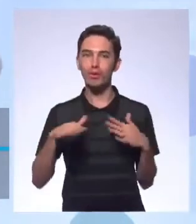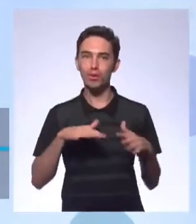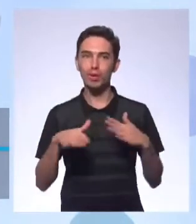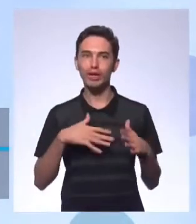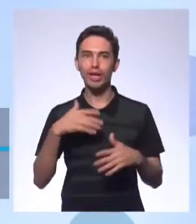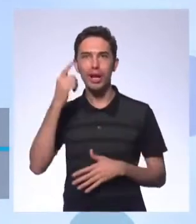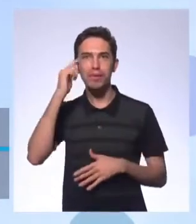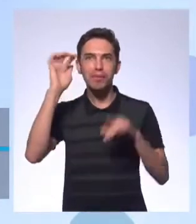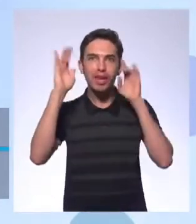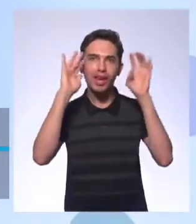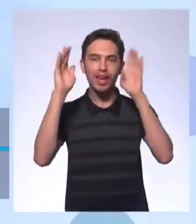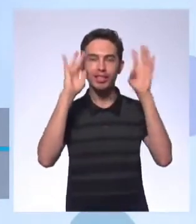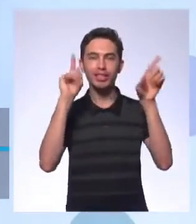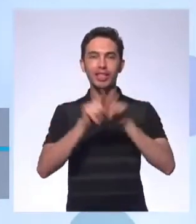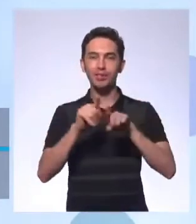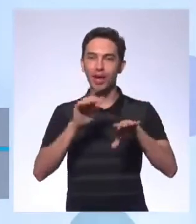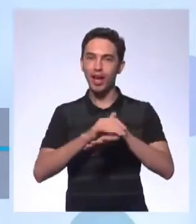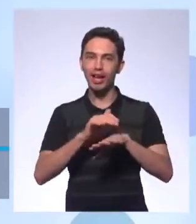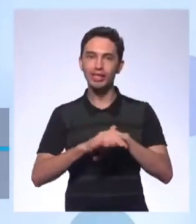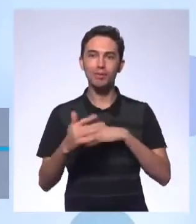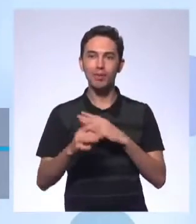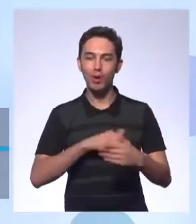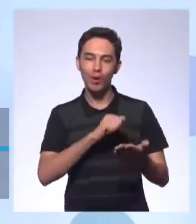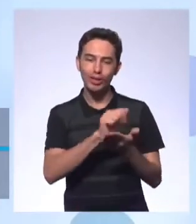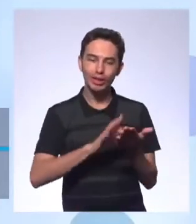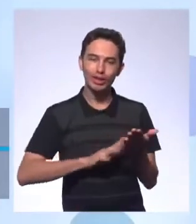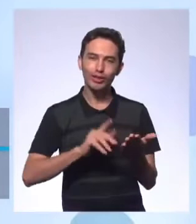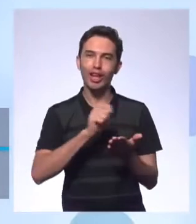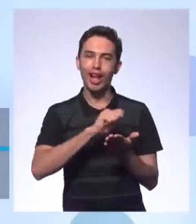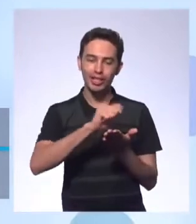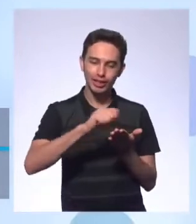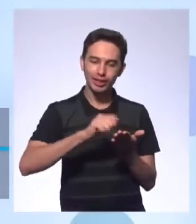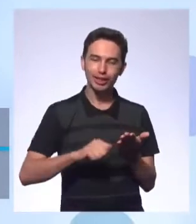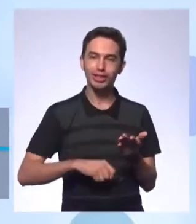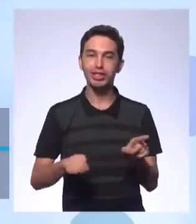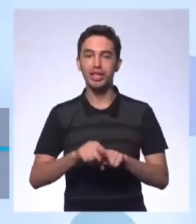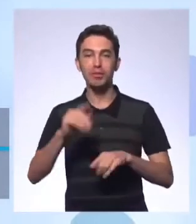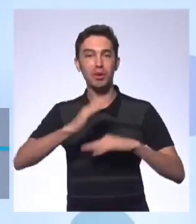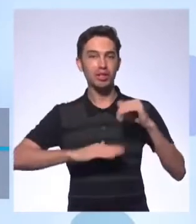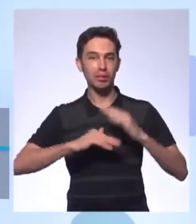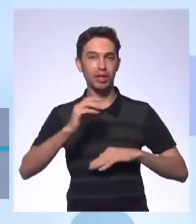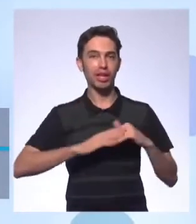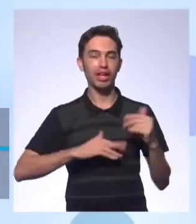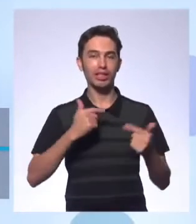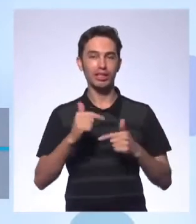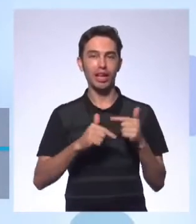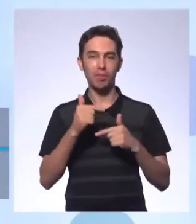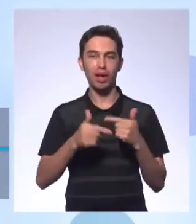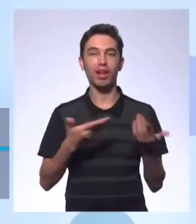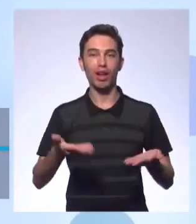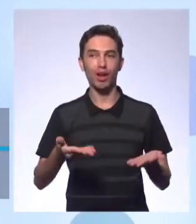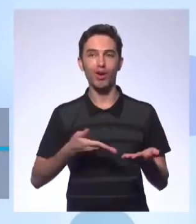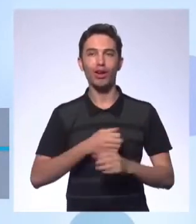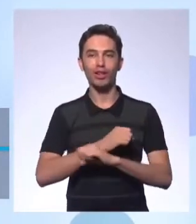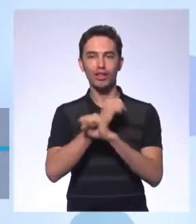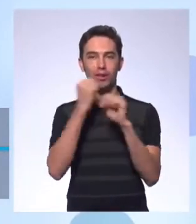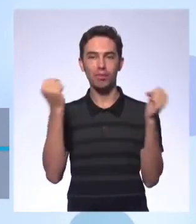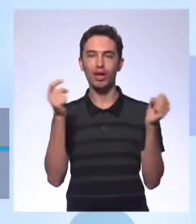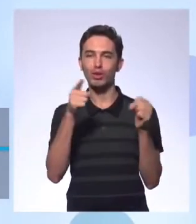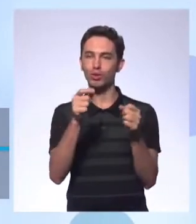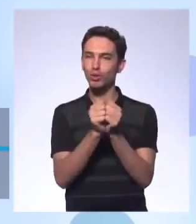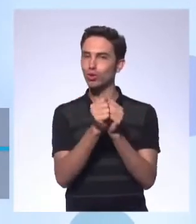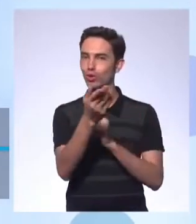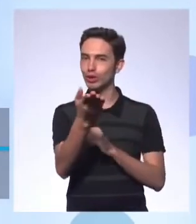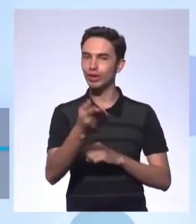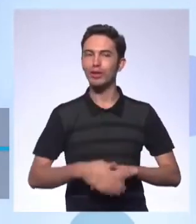a mente e as mãos com as atividades e as habilidades que trabalharemos nesta manhã com